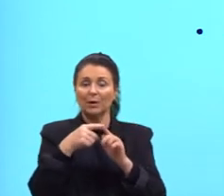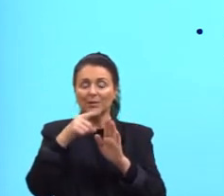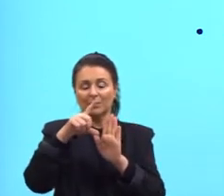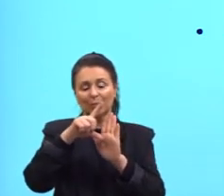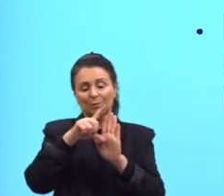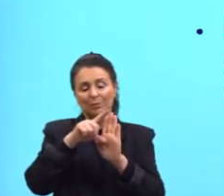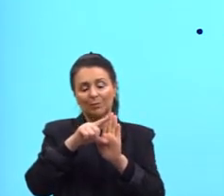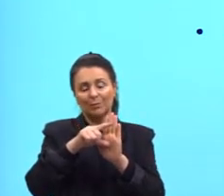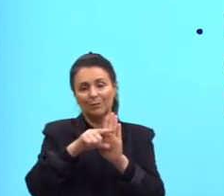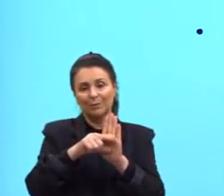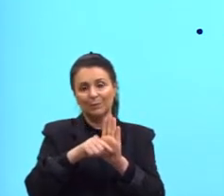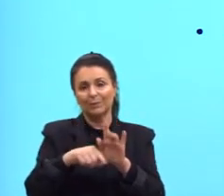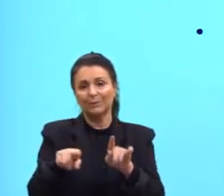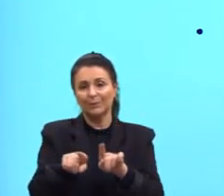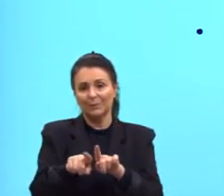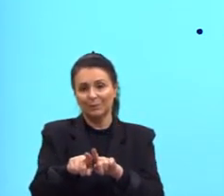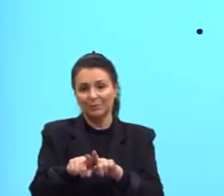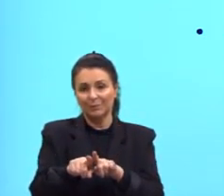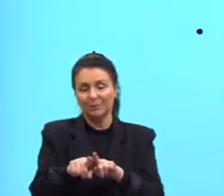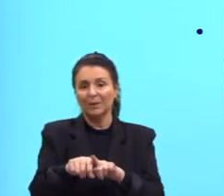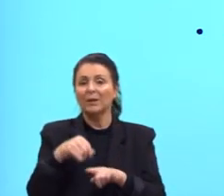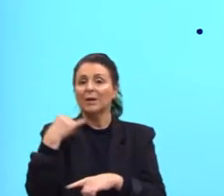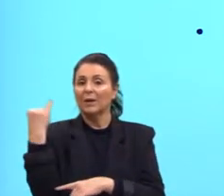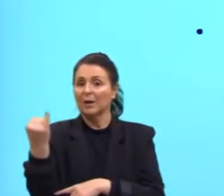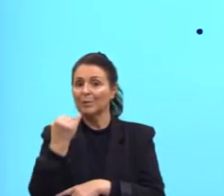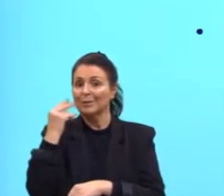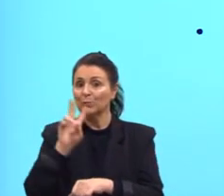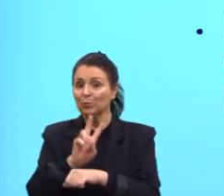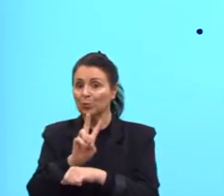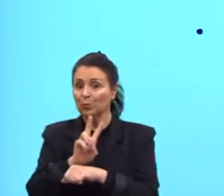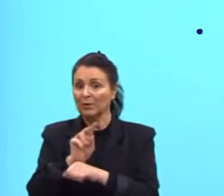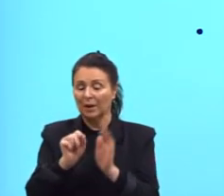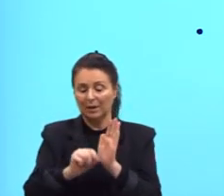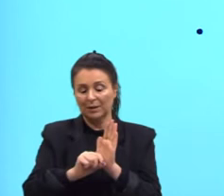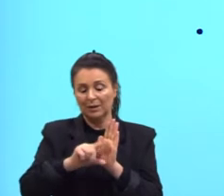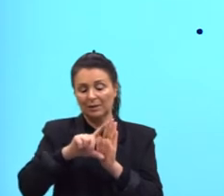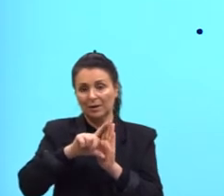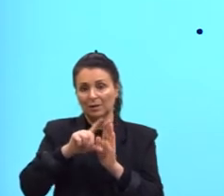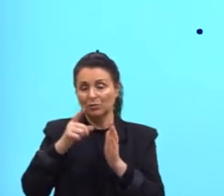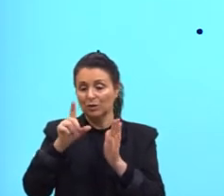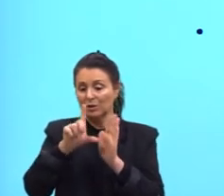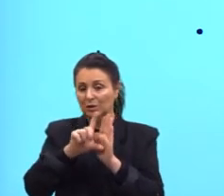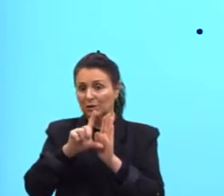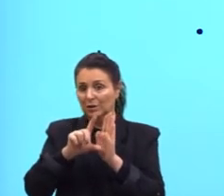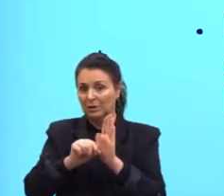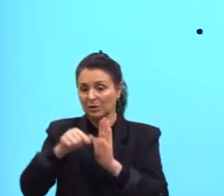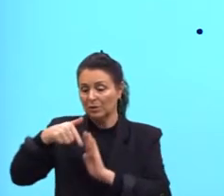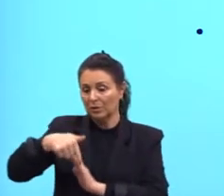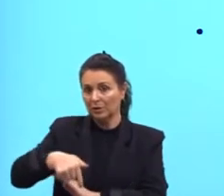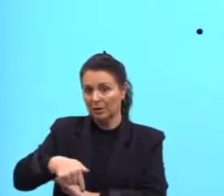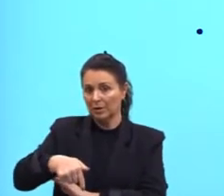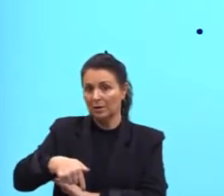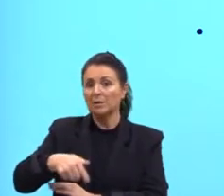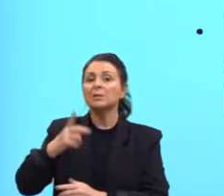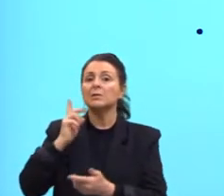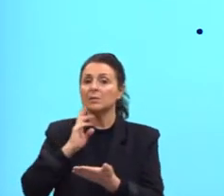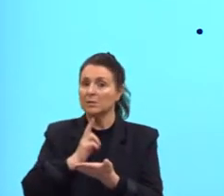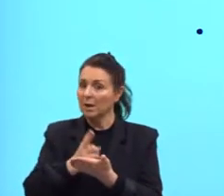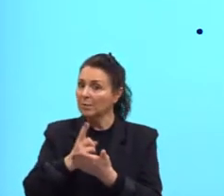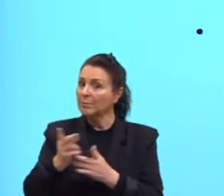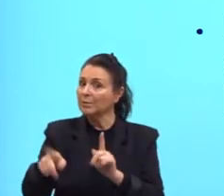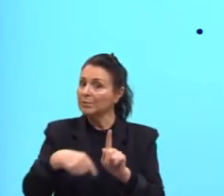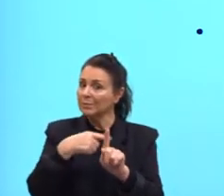crescendo também tá então é importante cuidar crescente decrescente a razão sempre vai ser